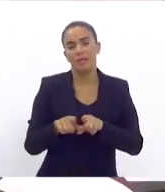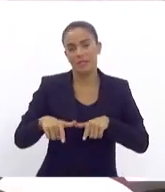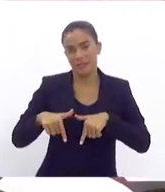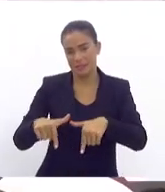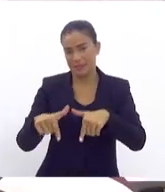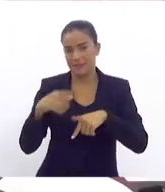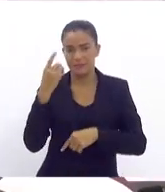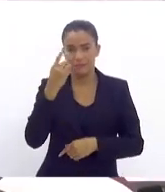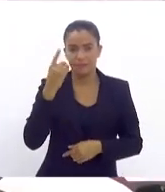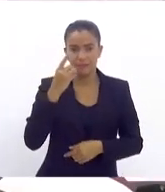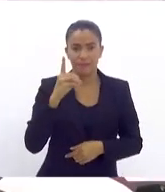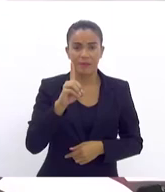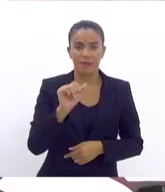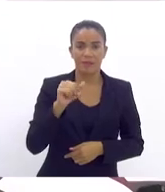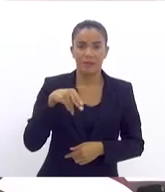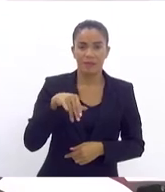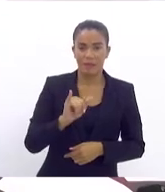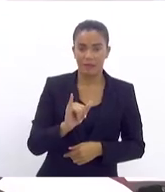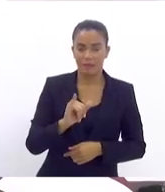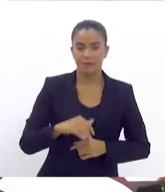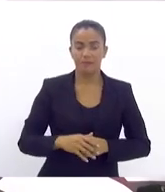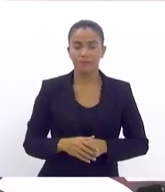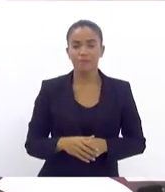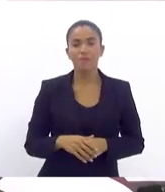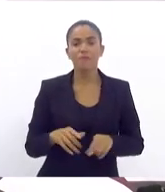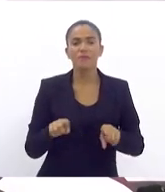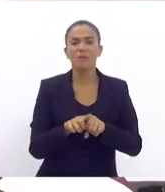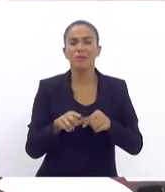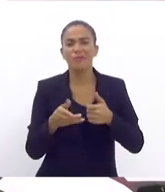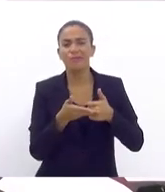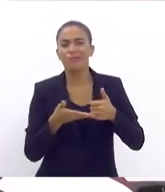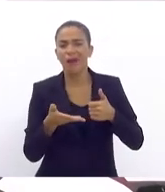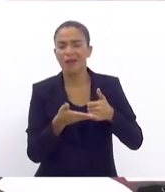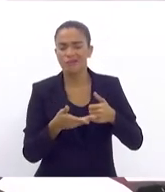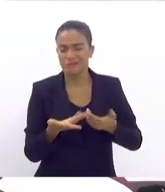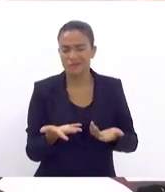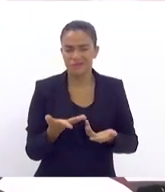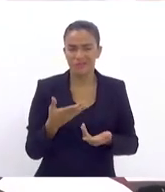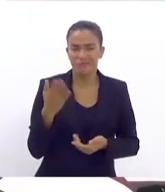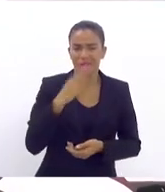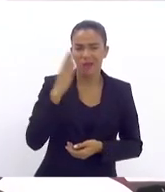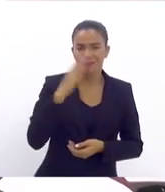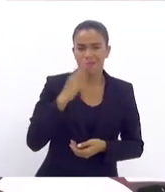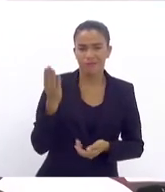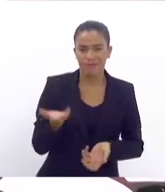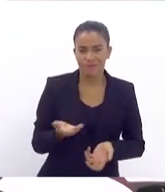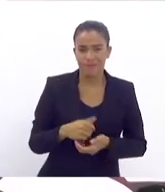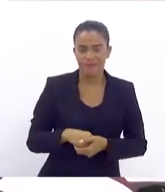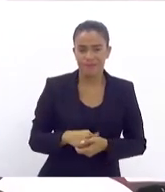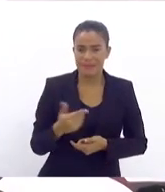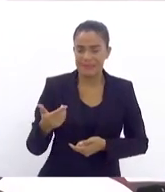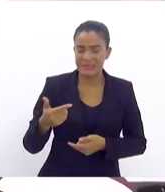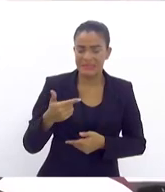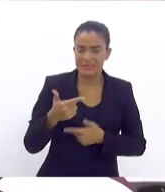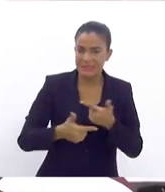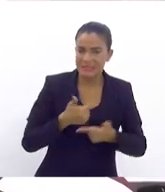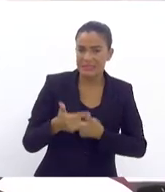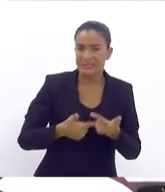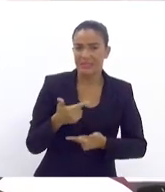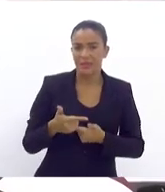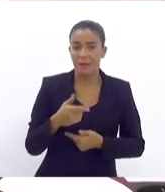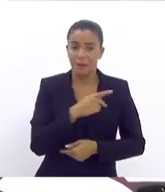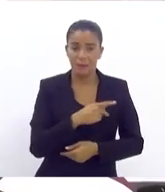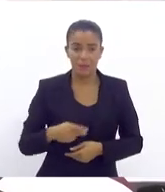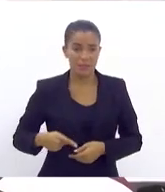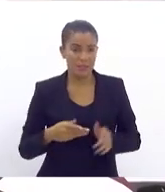deputada Dani. Até preparou o ofício de baixa diligência, se for necessário, já está até preparado. Que esse colegiado decidir já. Presidente,